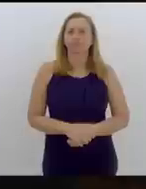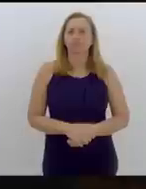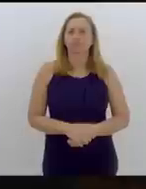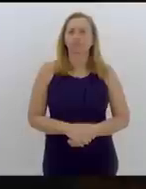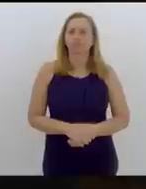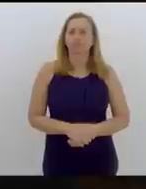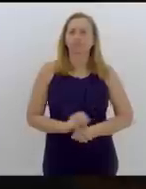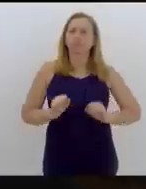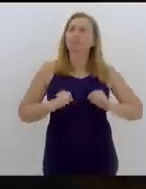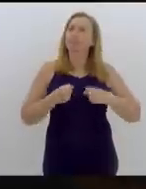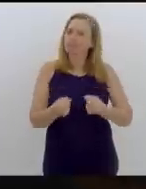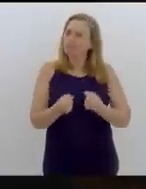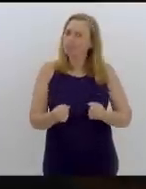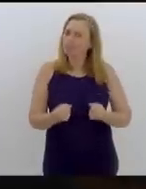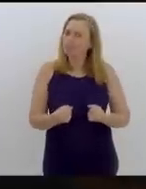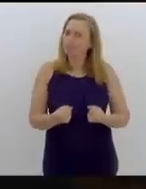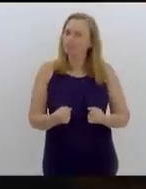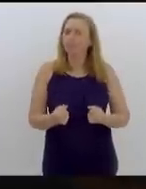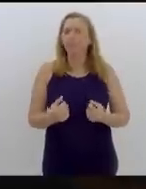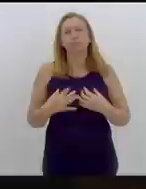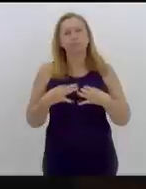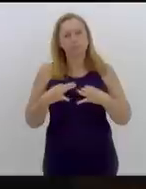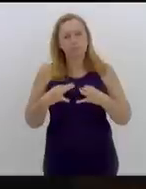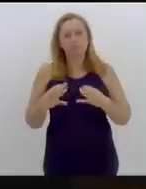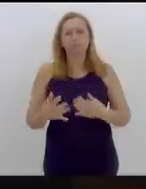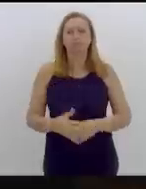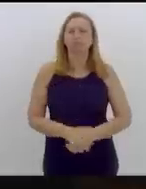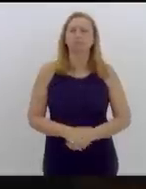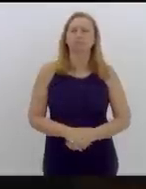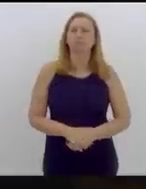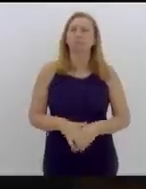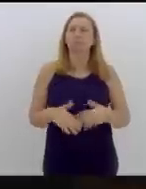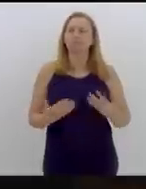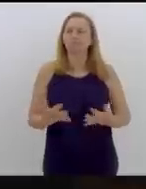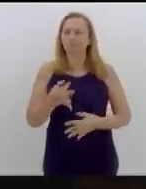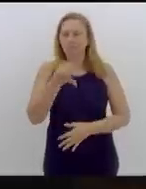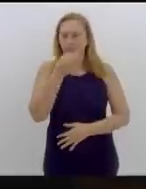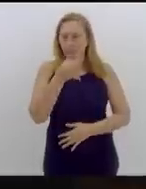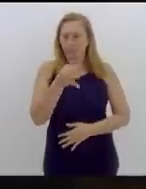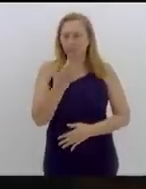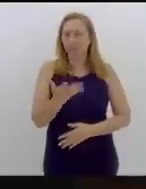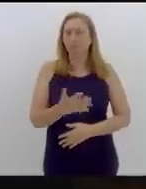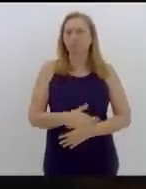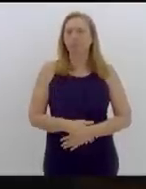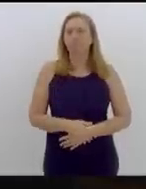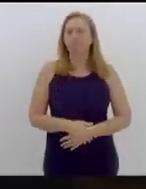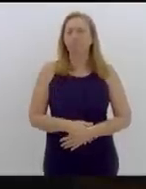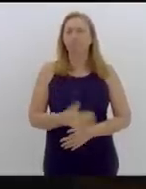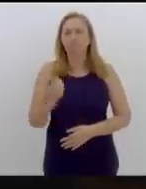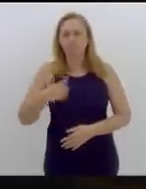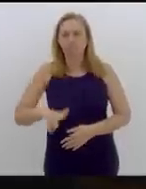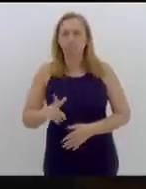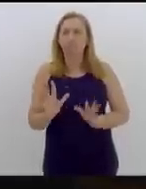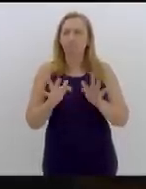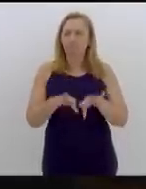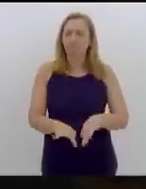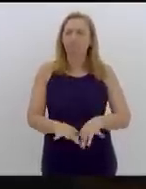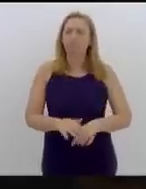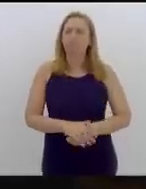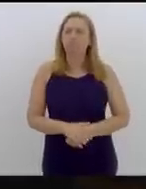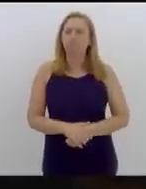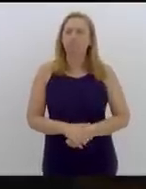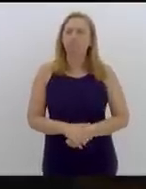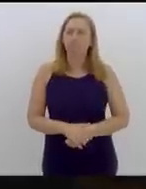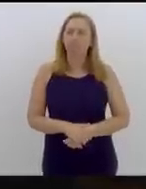isso é defender isso é defender a farda então fica aqui o meu apelo mais uma vez para concluir